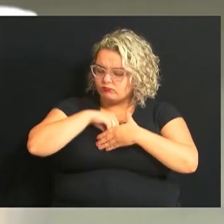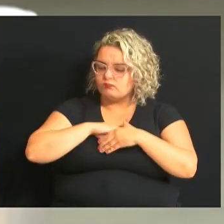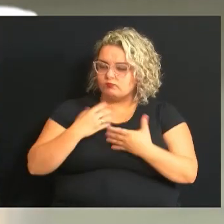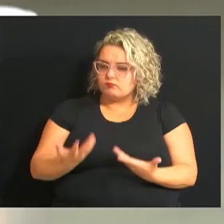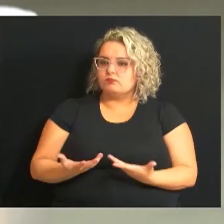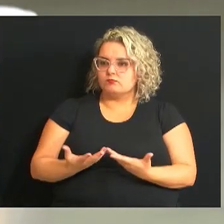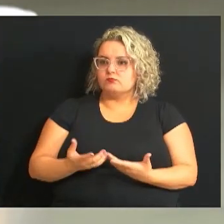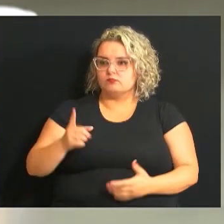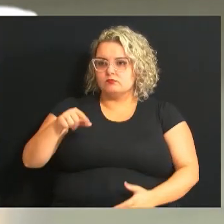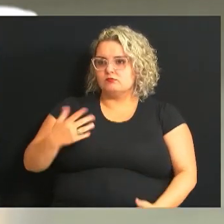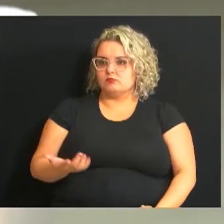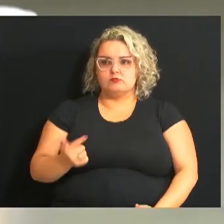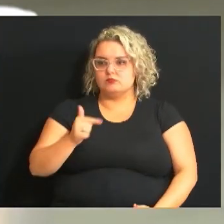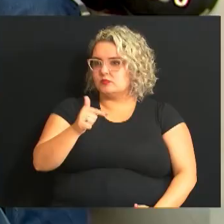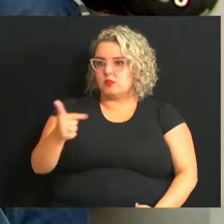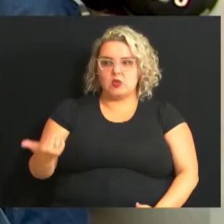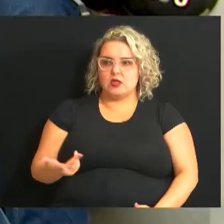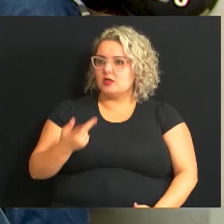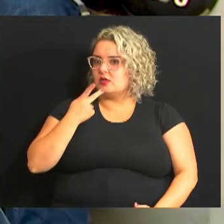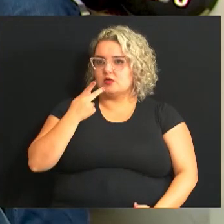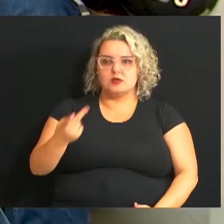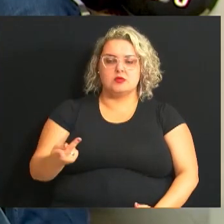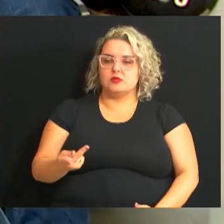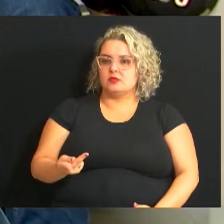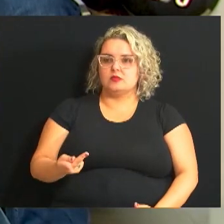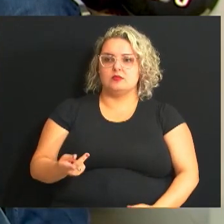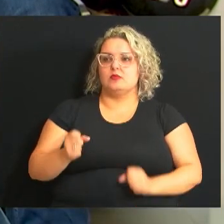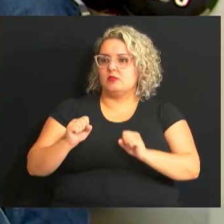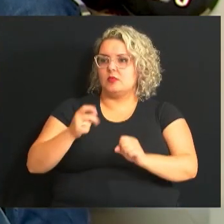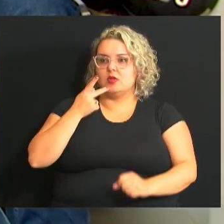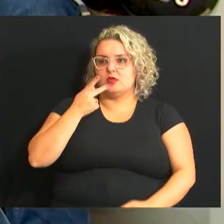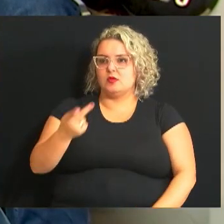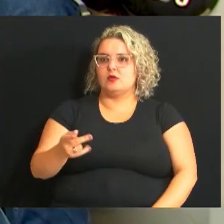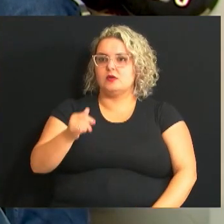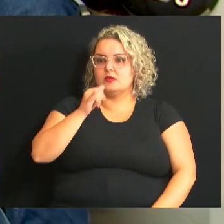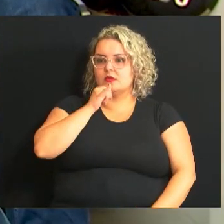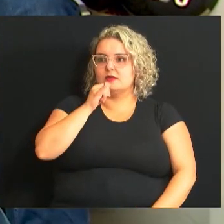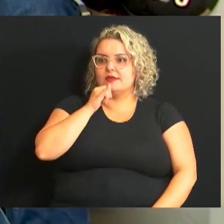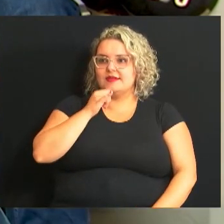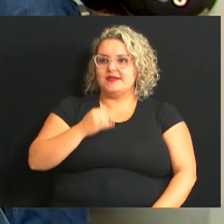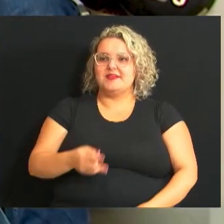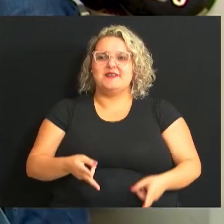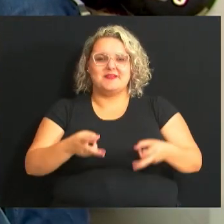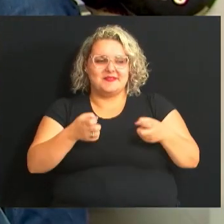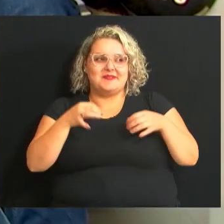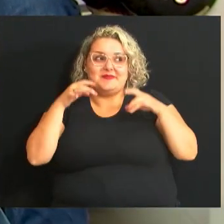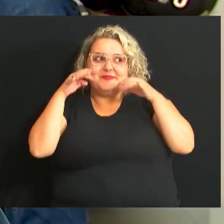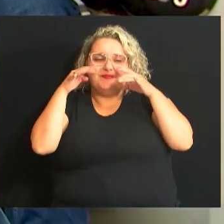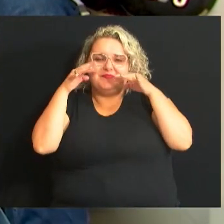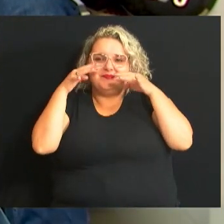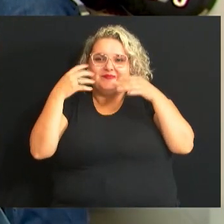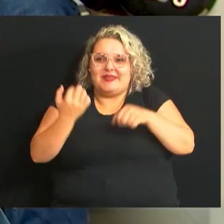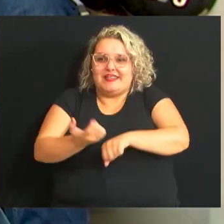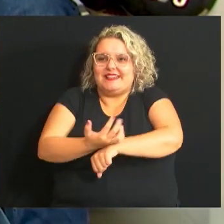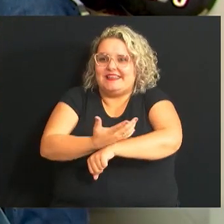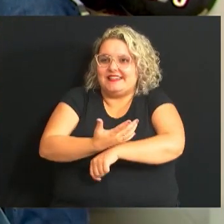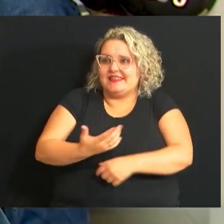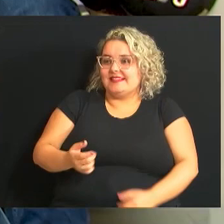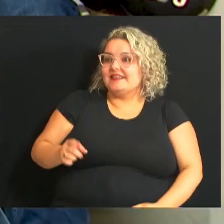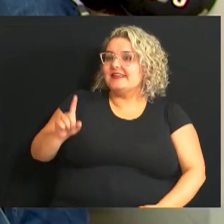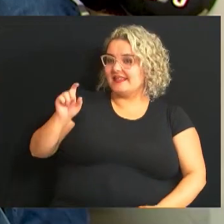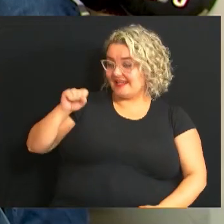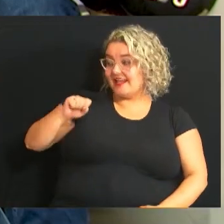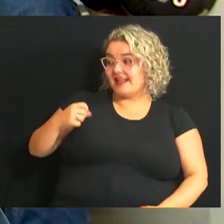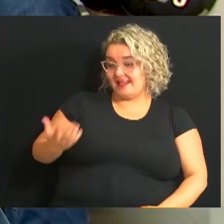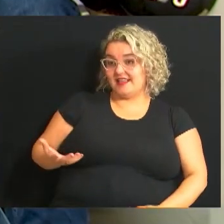isso, não tem como dizer, eu só posso dizer isso mesmo, é o exemplo. Por isso você está emocionado. Né? Porque é uma coisa assim que a gente gosta